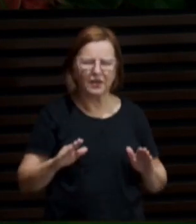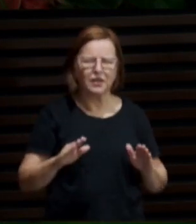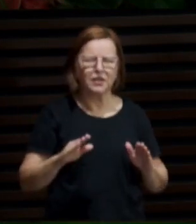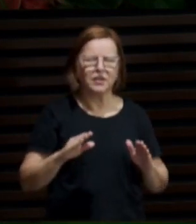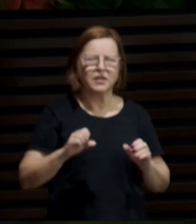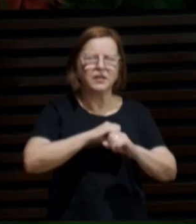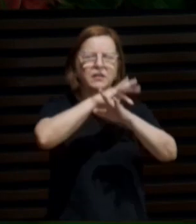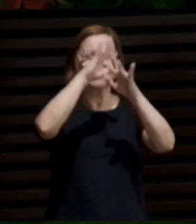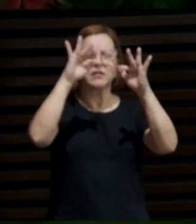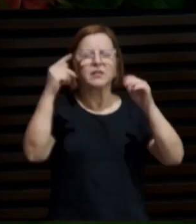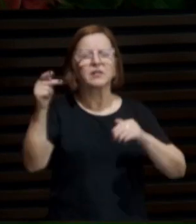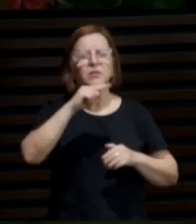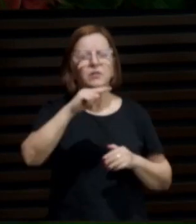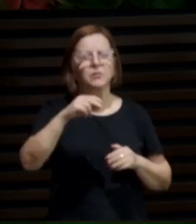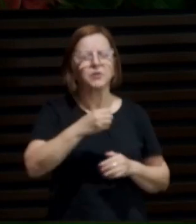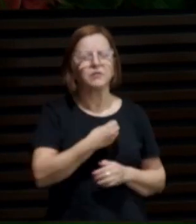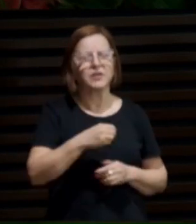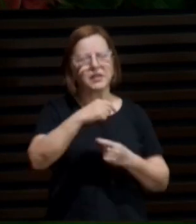santa, digna de